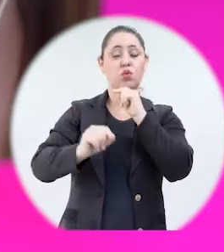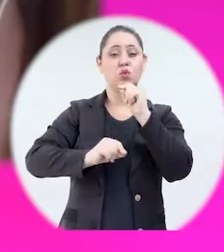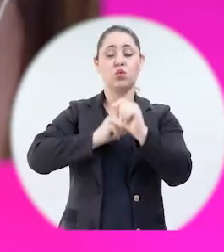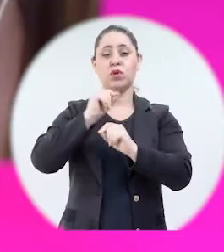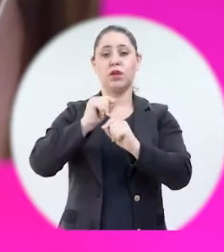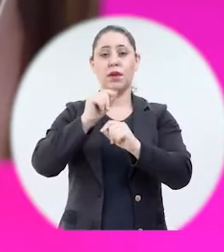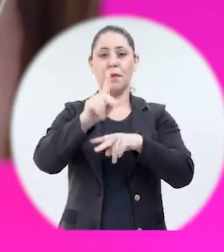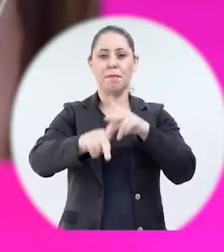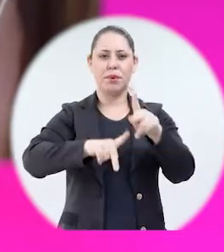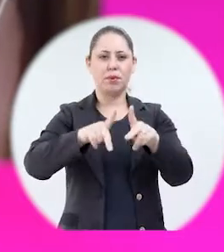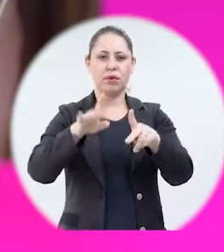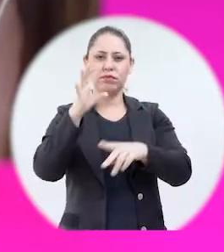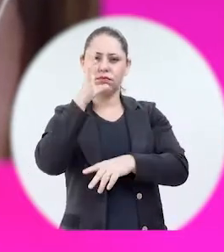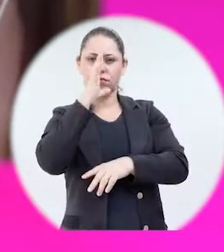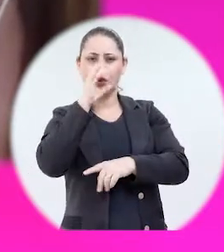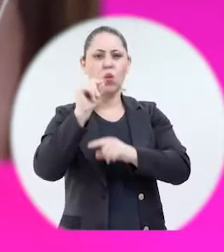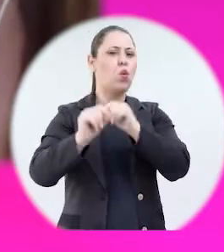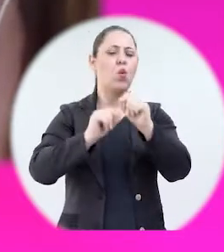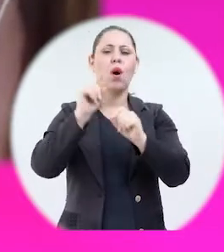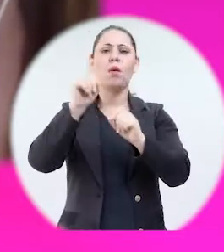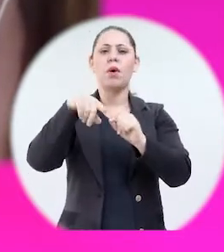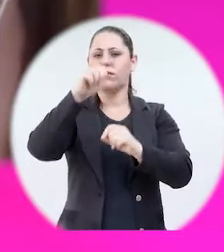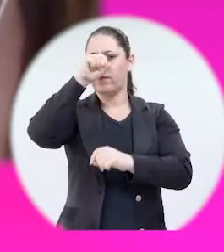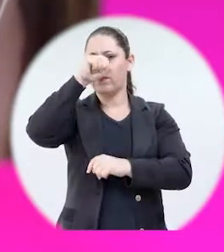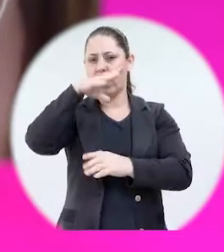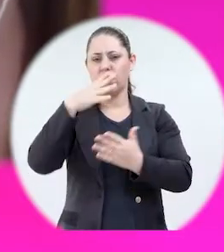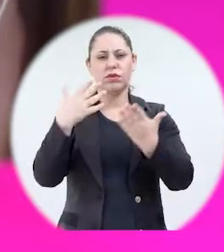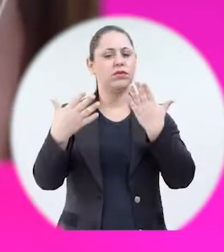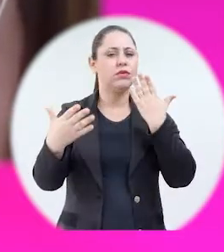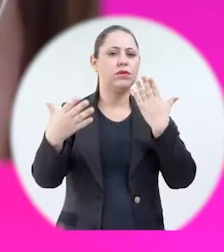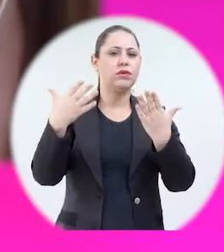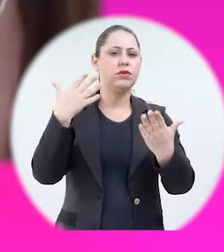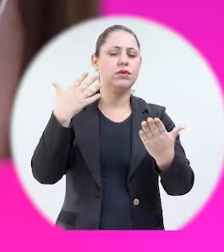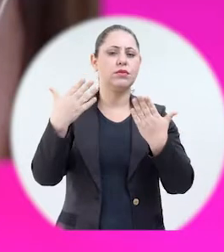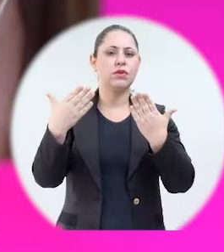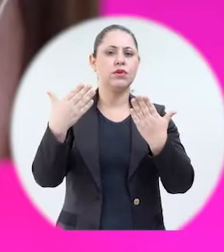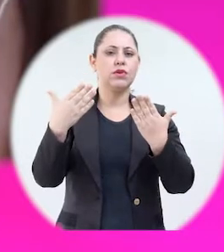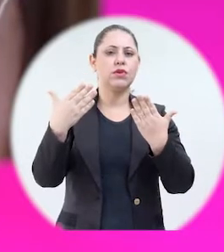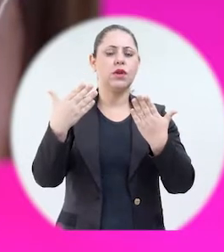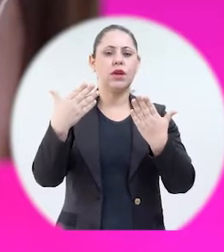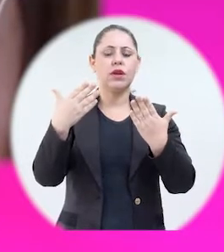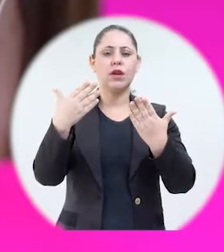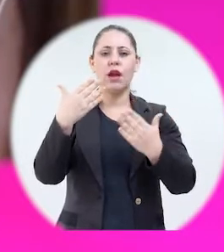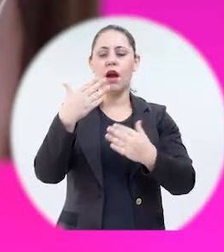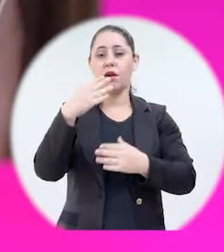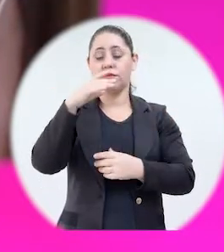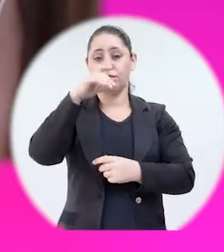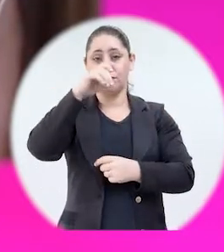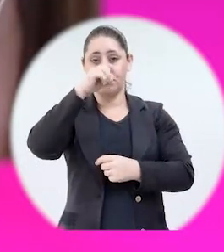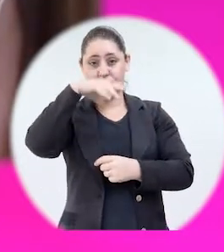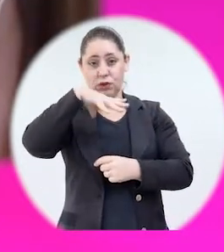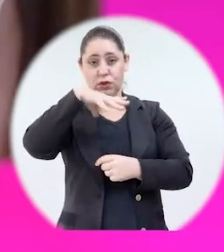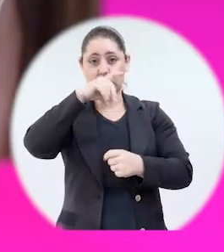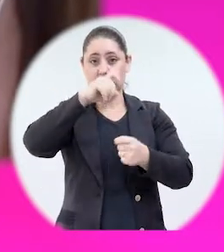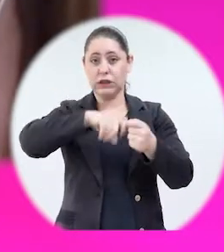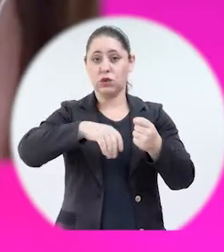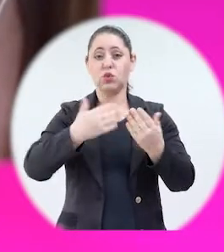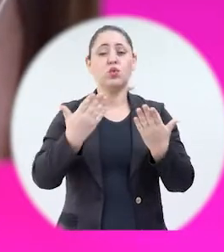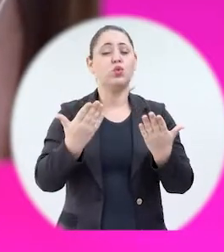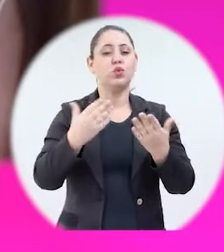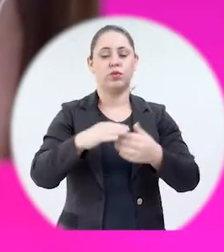pouco para o nosso público como é que se configura essa violência psicológica e a violência sexual.